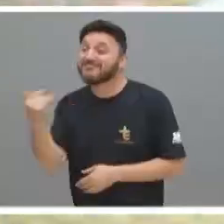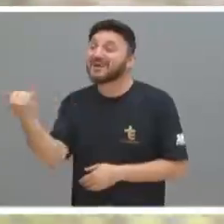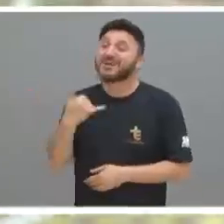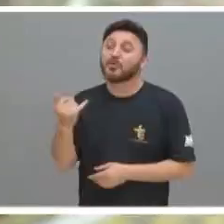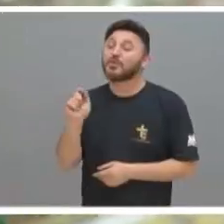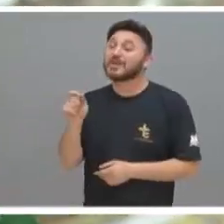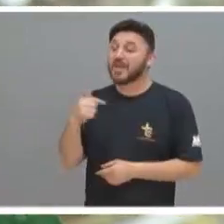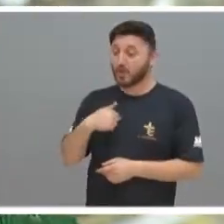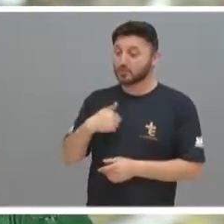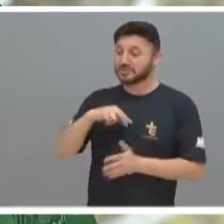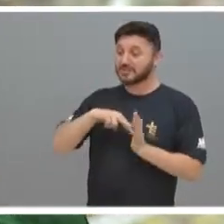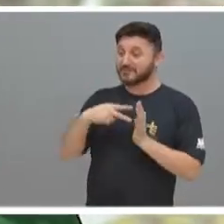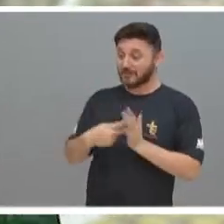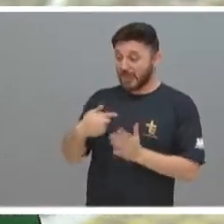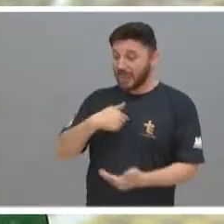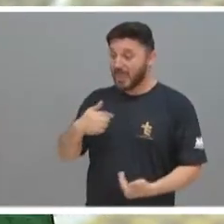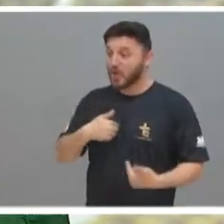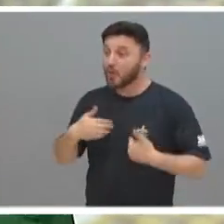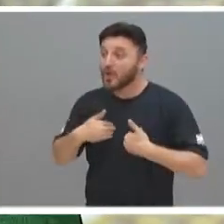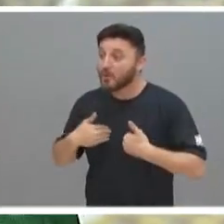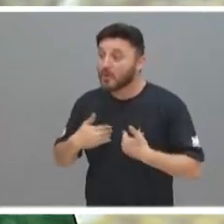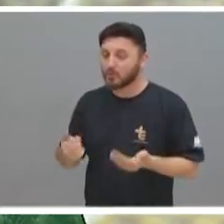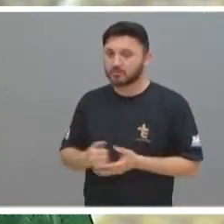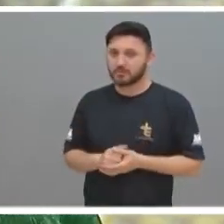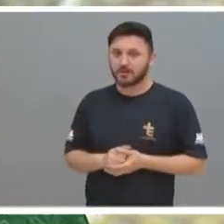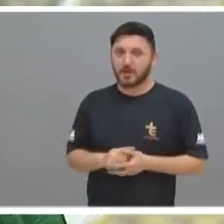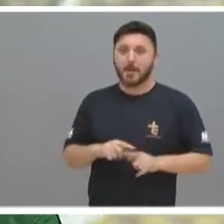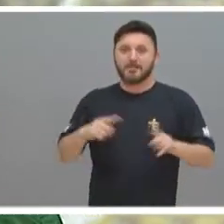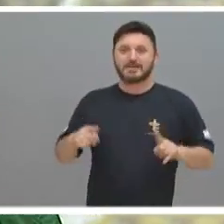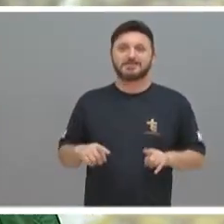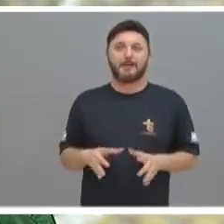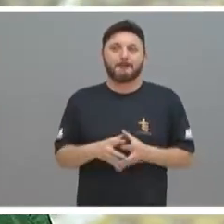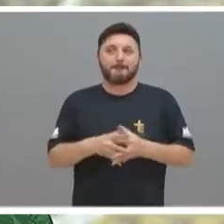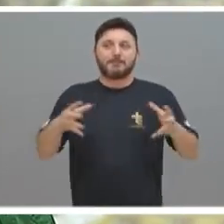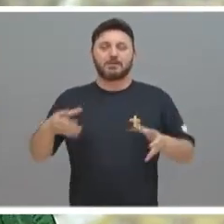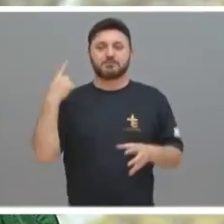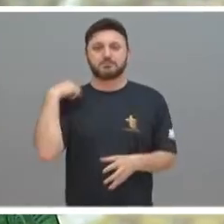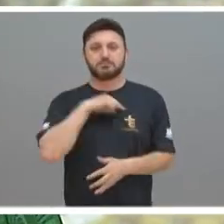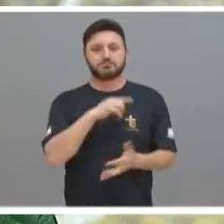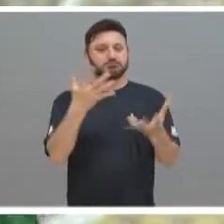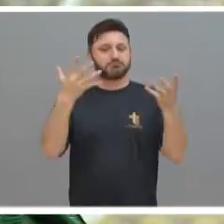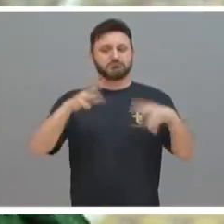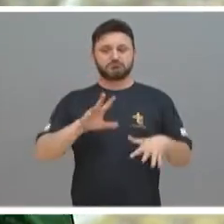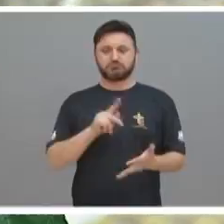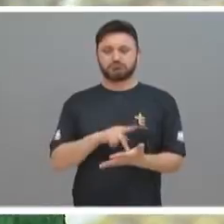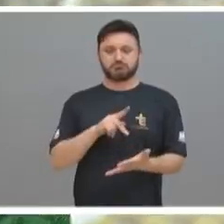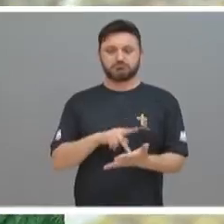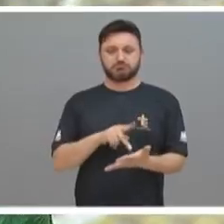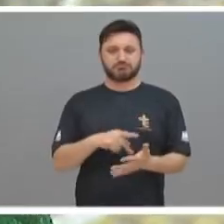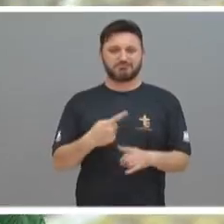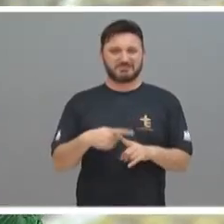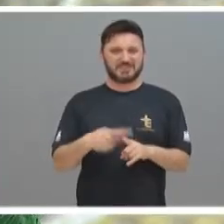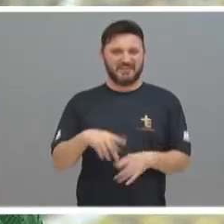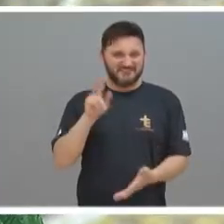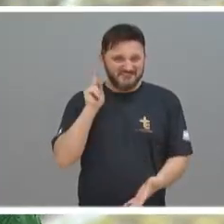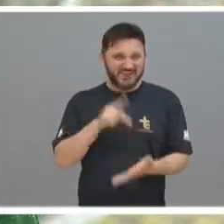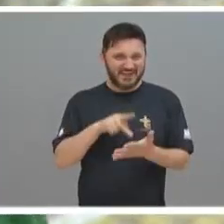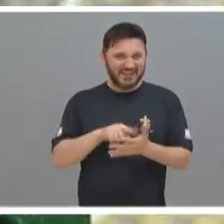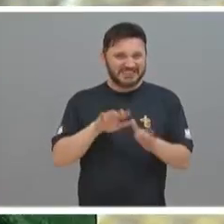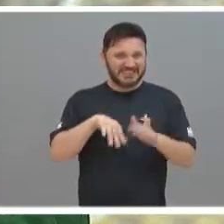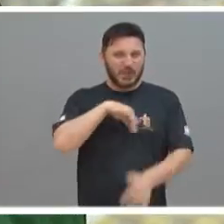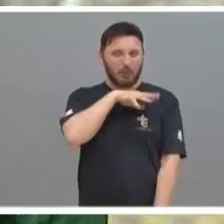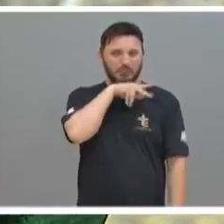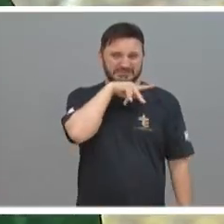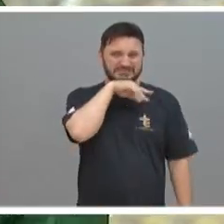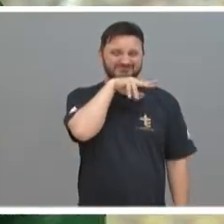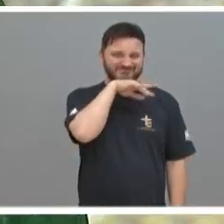verdade? A maioria de nós não queremos a verdade. É ruim escutar a verdade. É